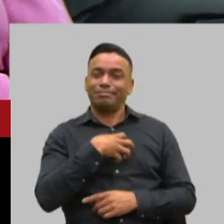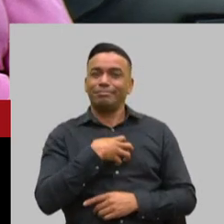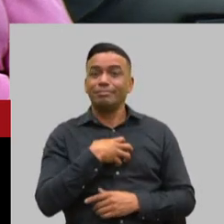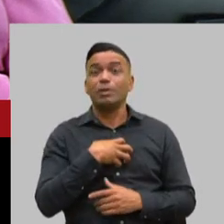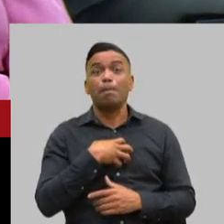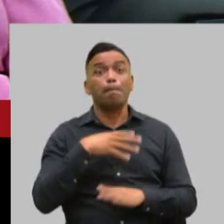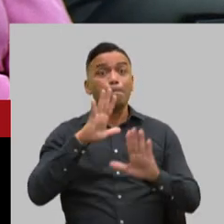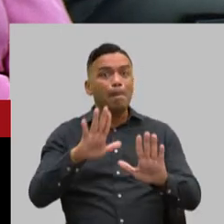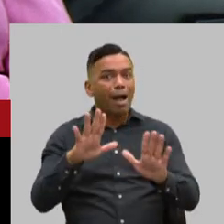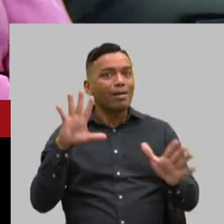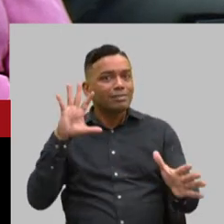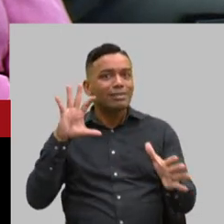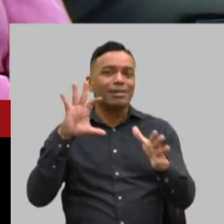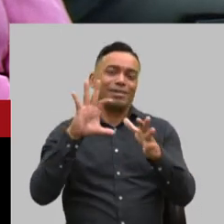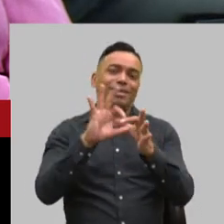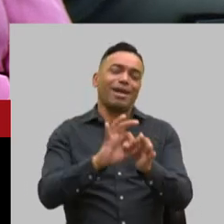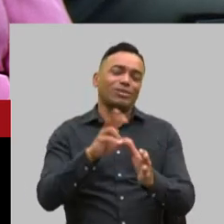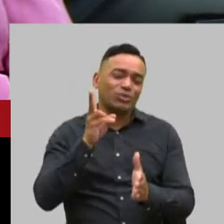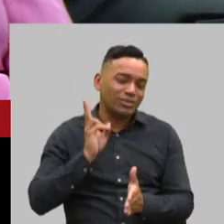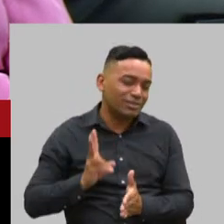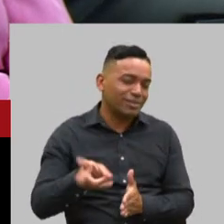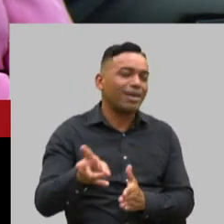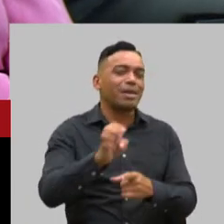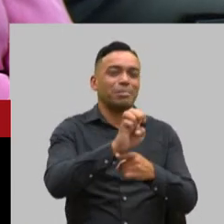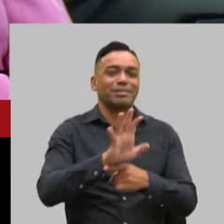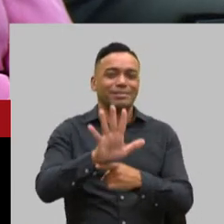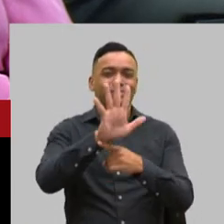ligado a Minas Gerais e será